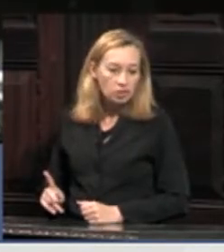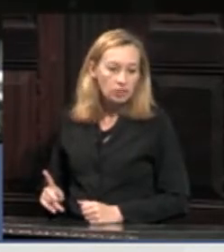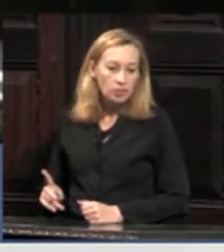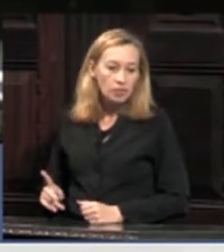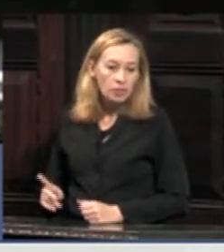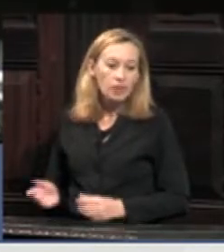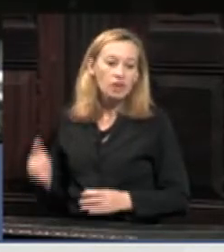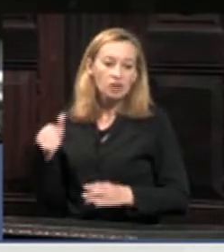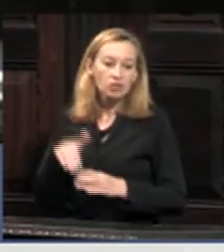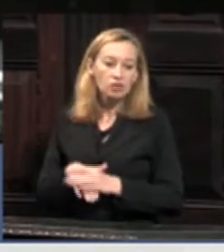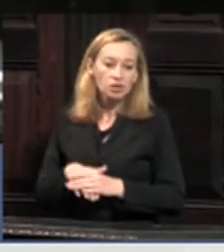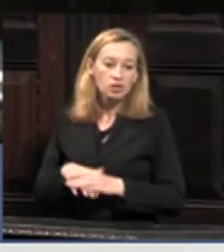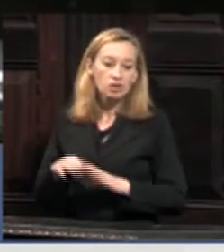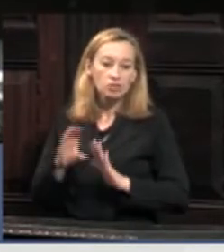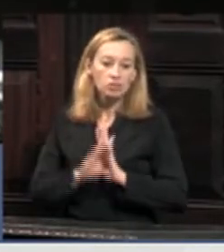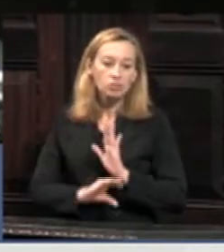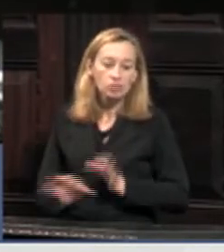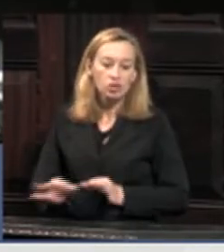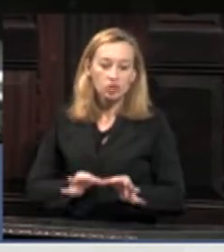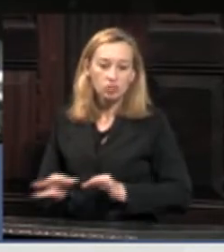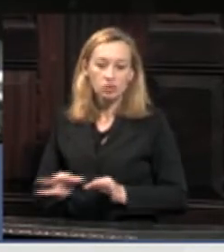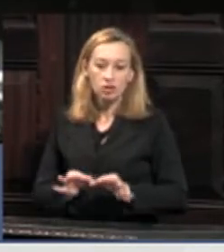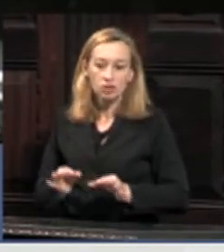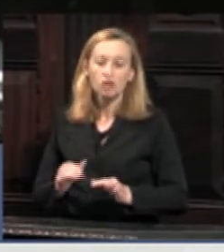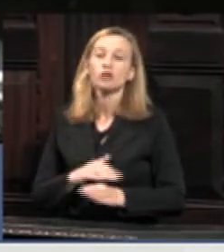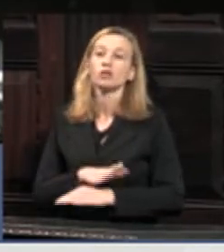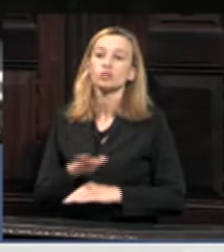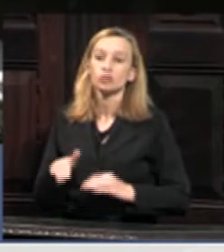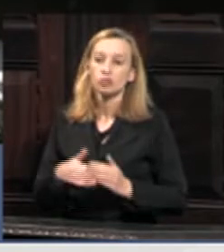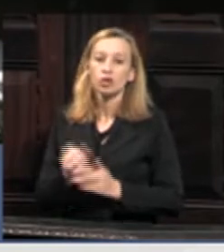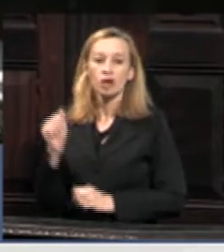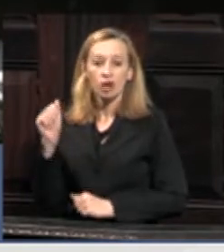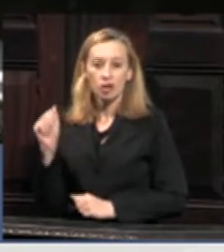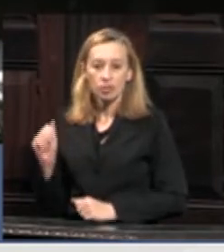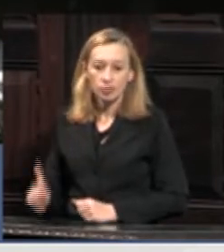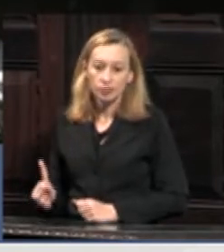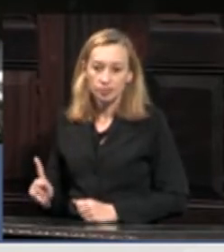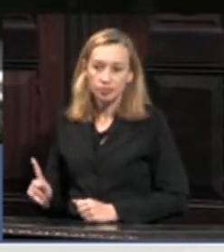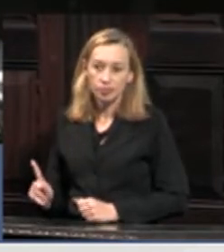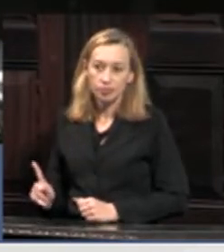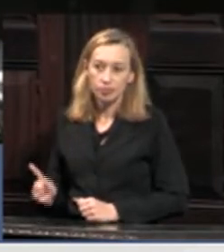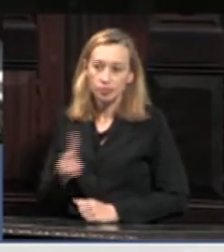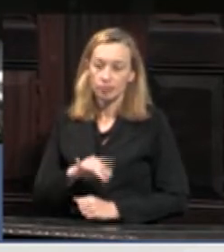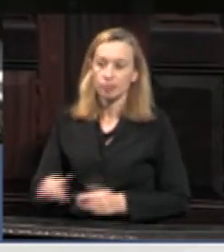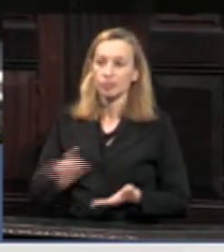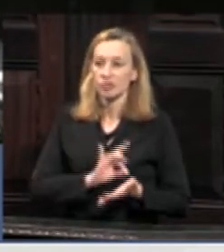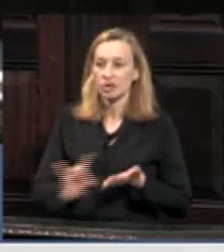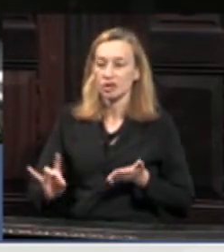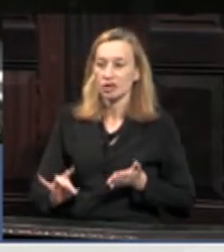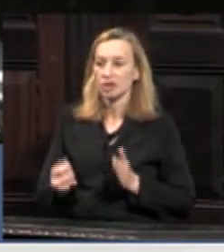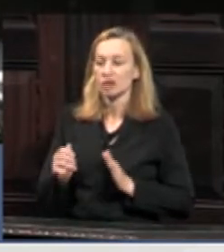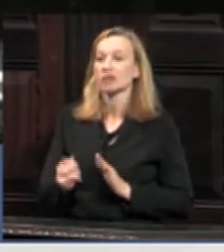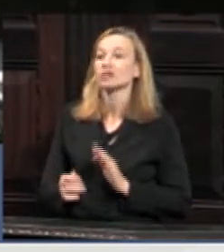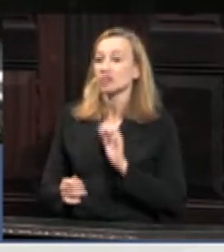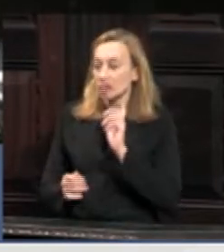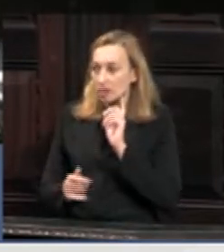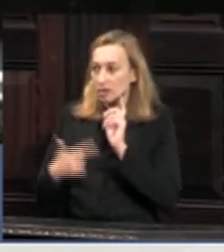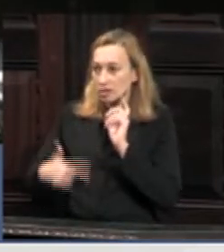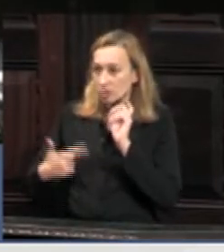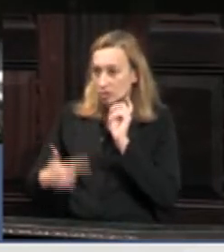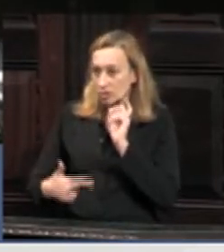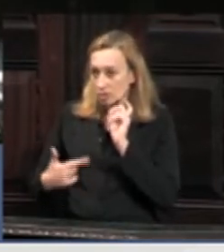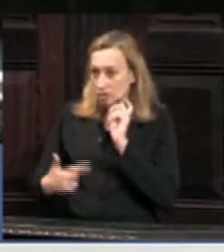votação, projeto assim emendado. Senhores que aprovam nessa comissão, aprovado. Vai a redação do vencido para a segunda